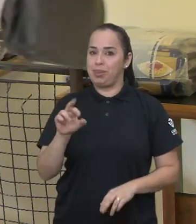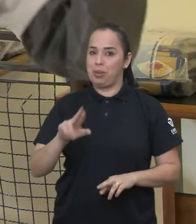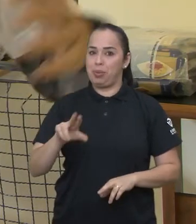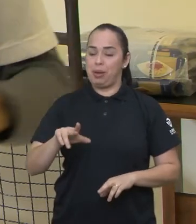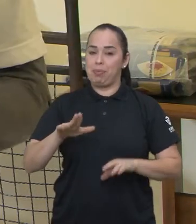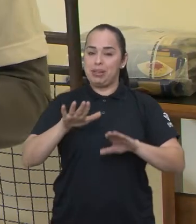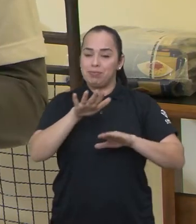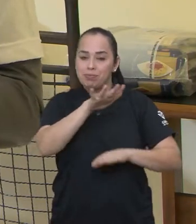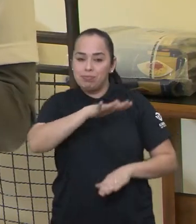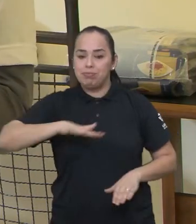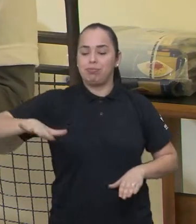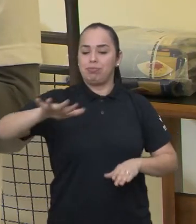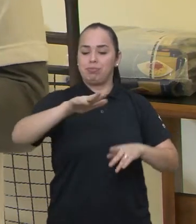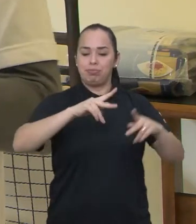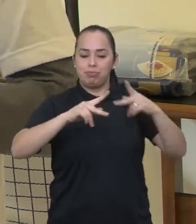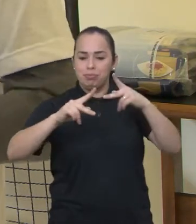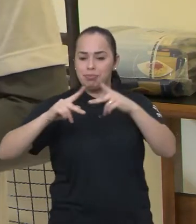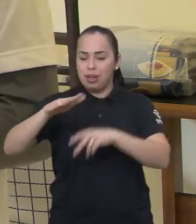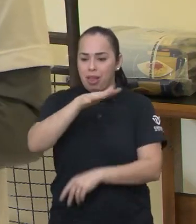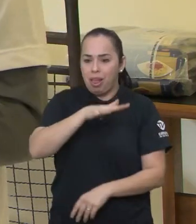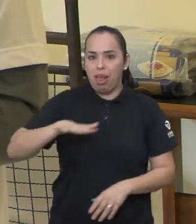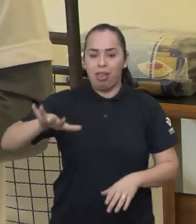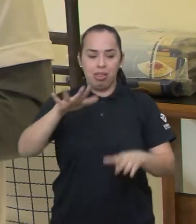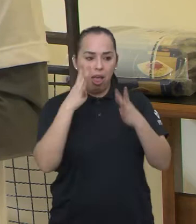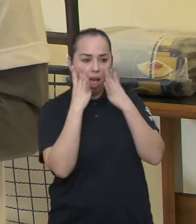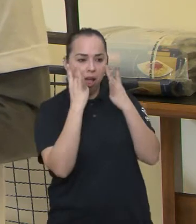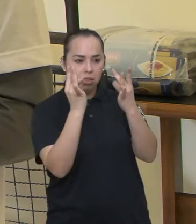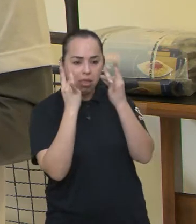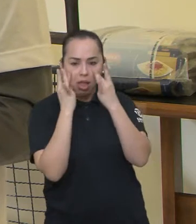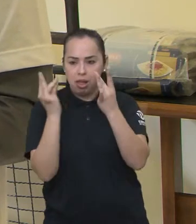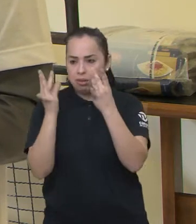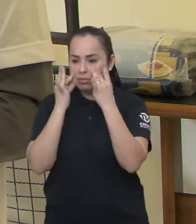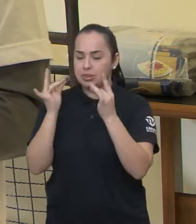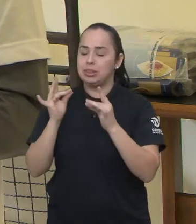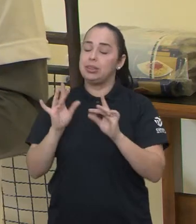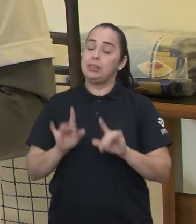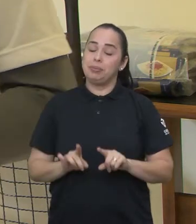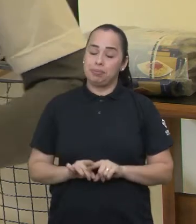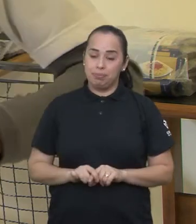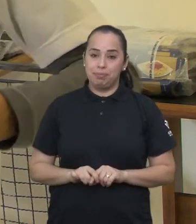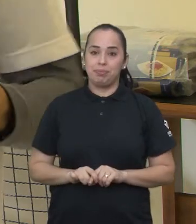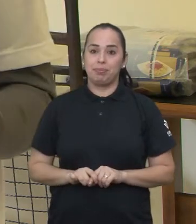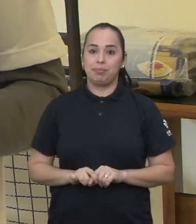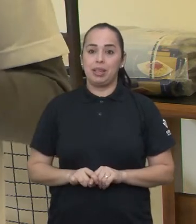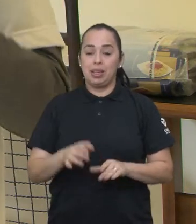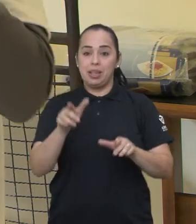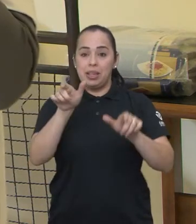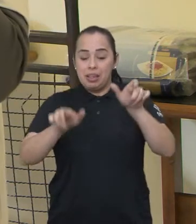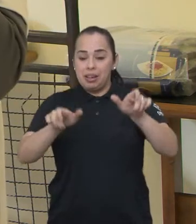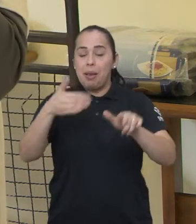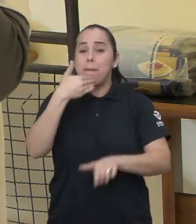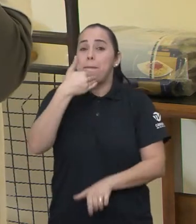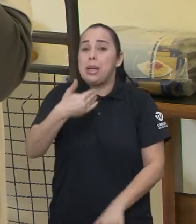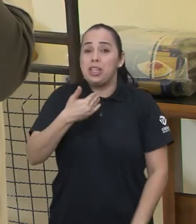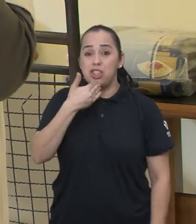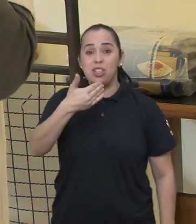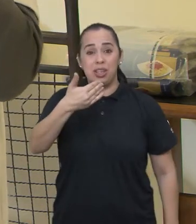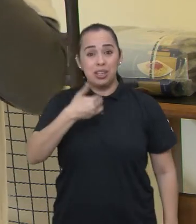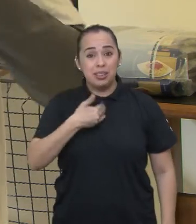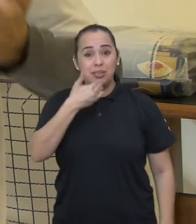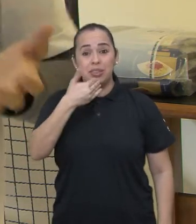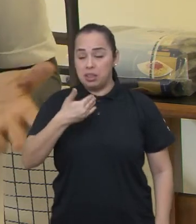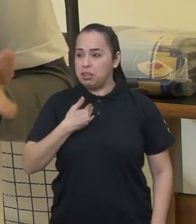ou a cidade toda principalmente as as periferias ficar atento a isso e diante do Clamor das